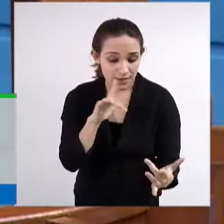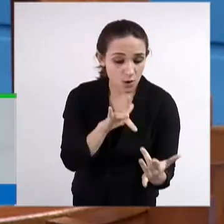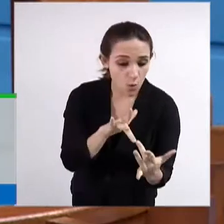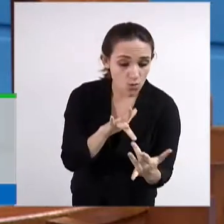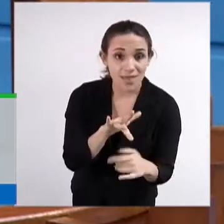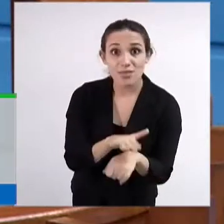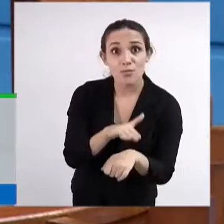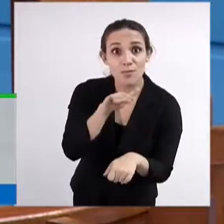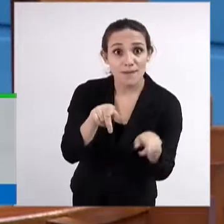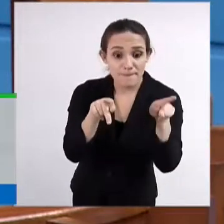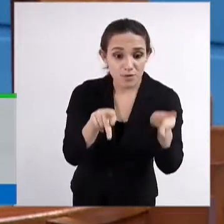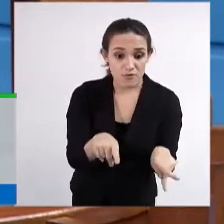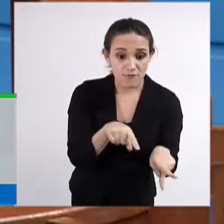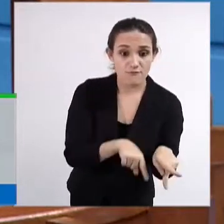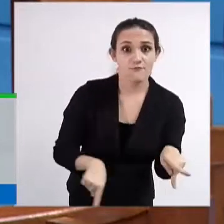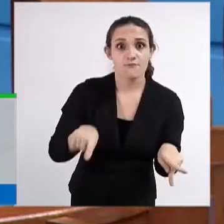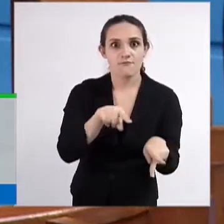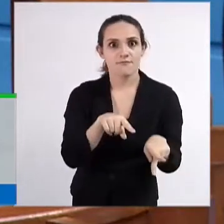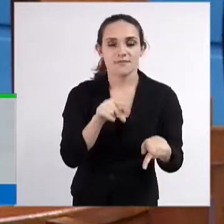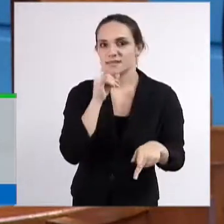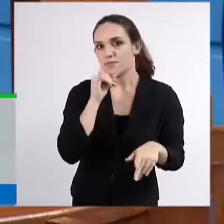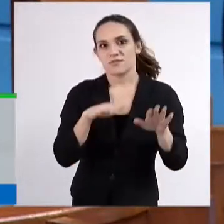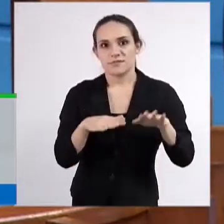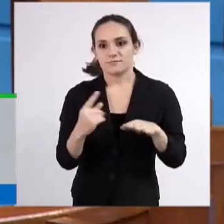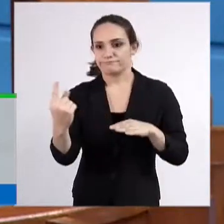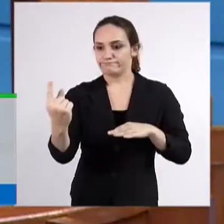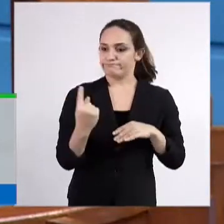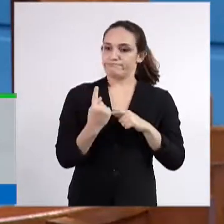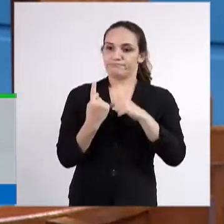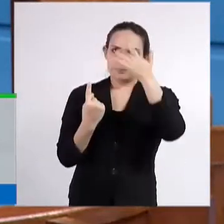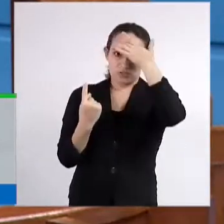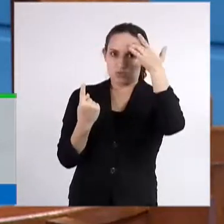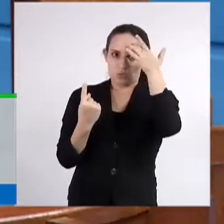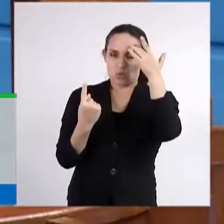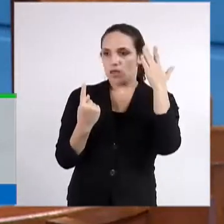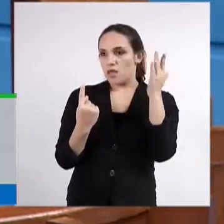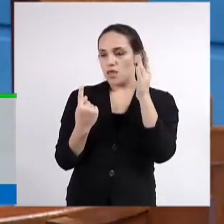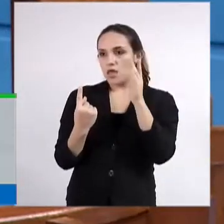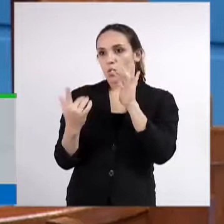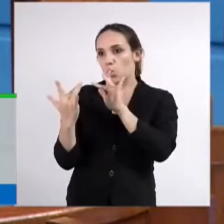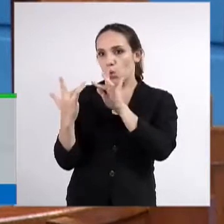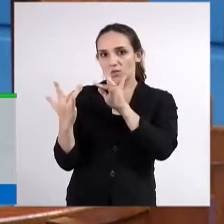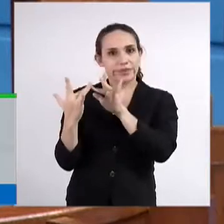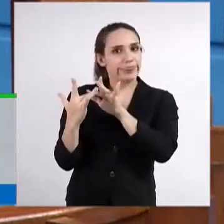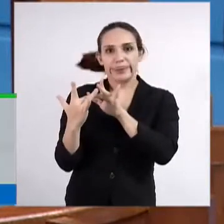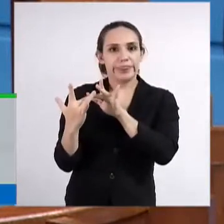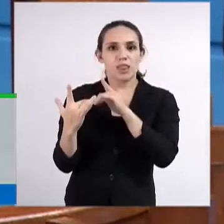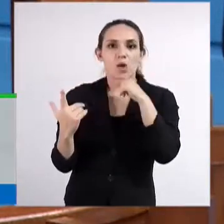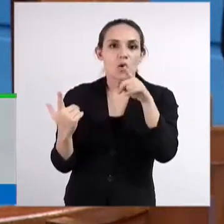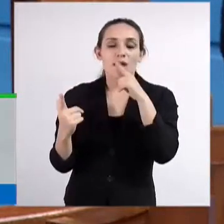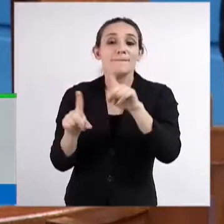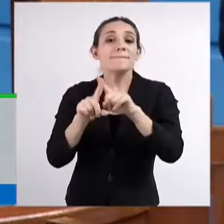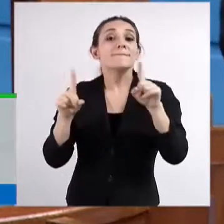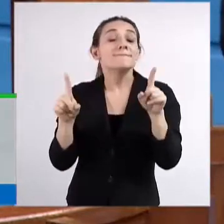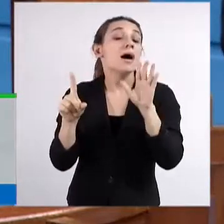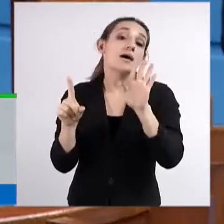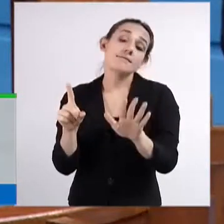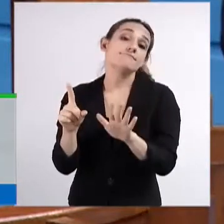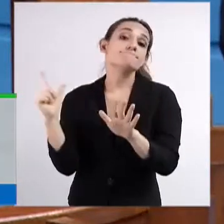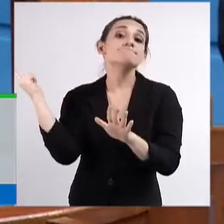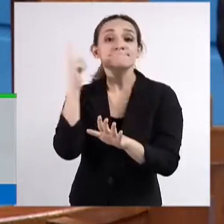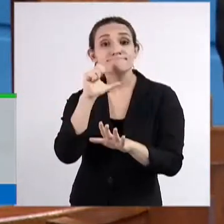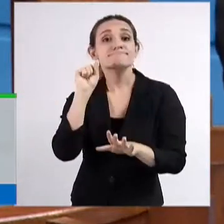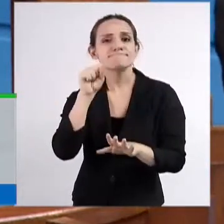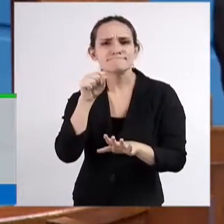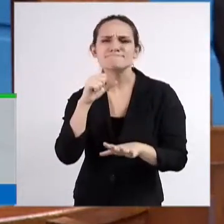têm condições de nos abordarem pessoalmente muitas vezes, mas elas têm todos